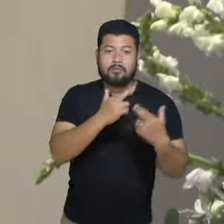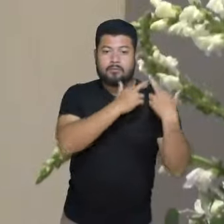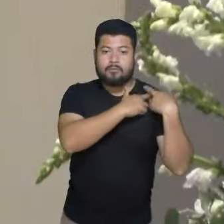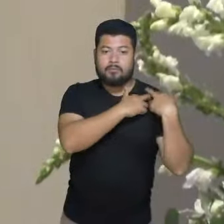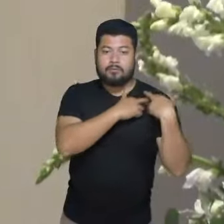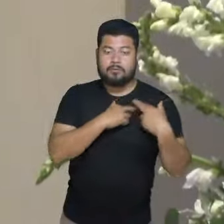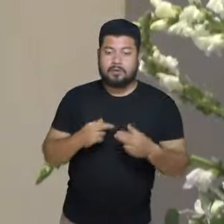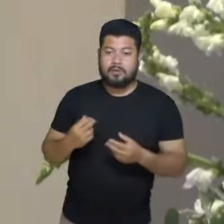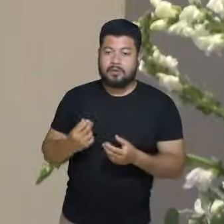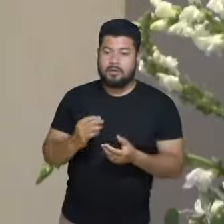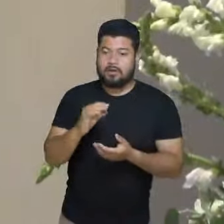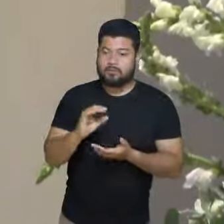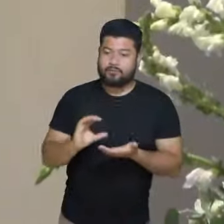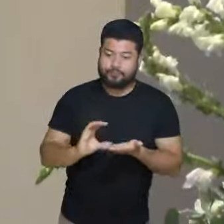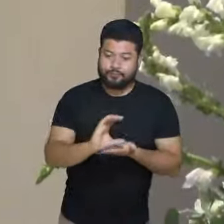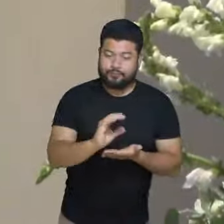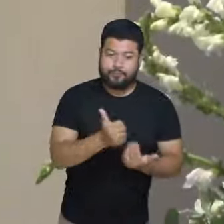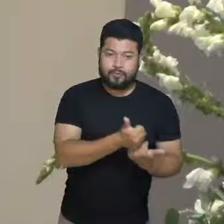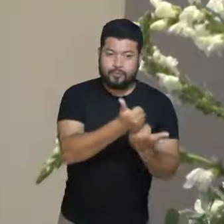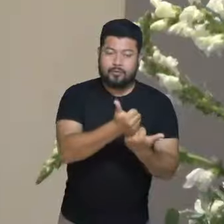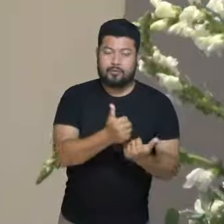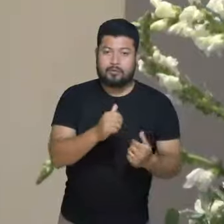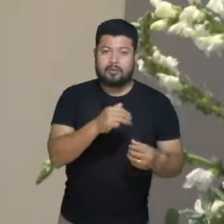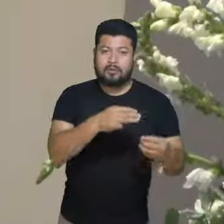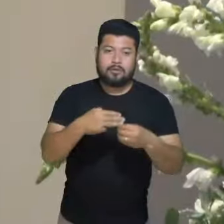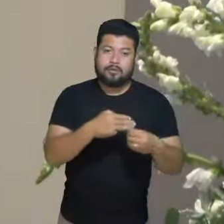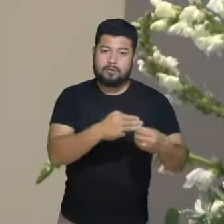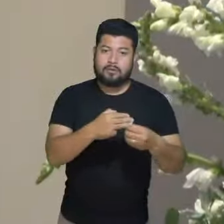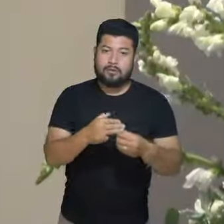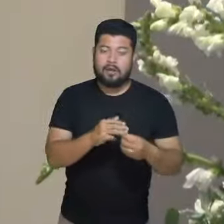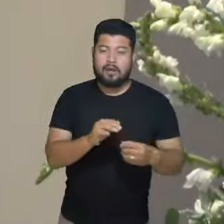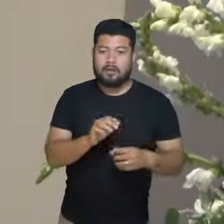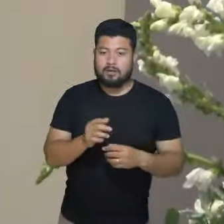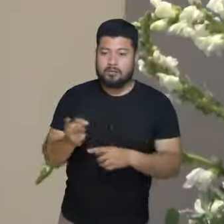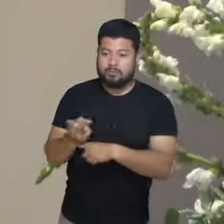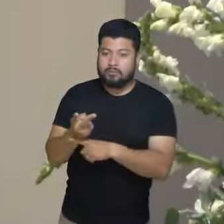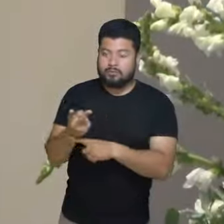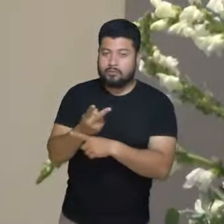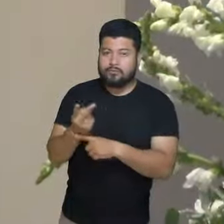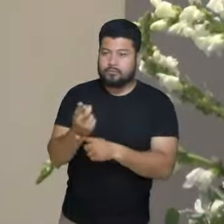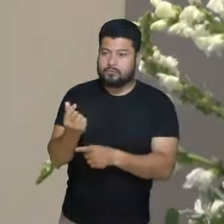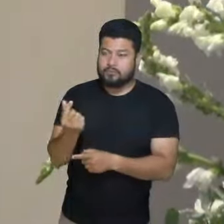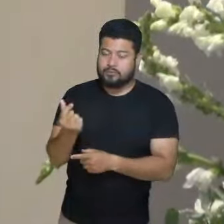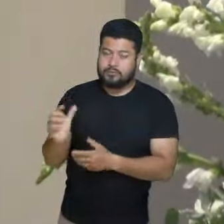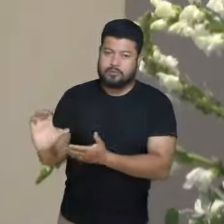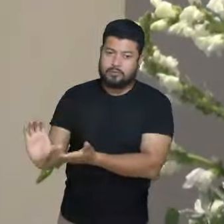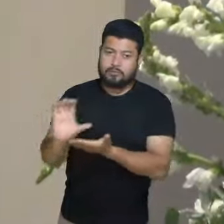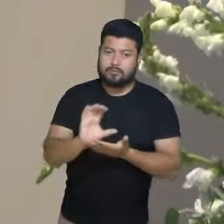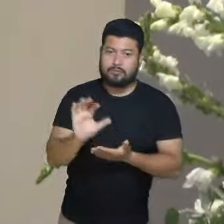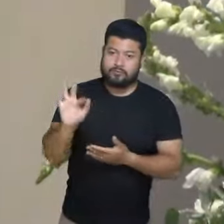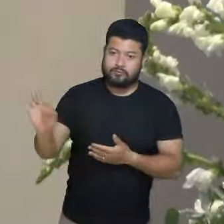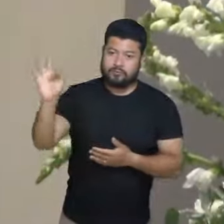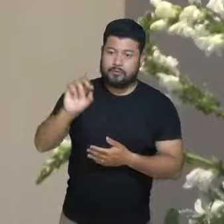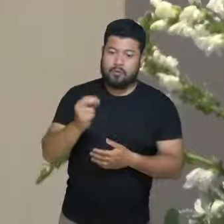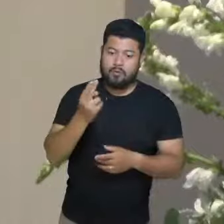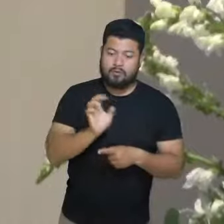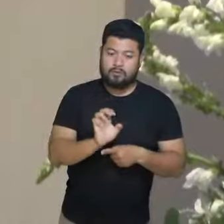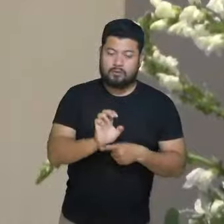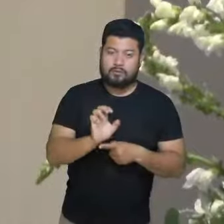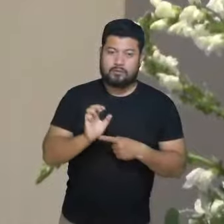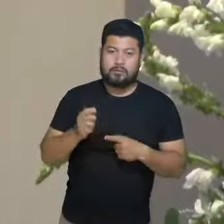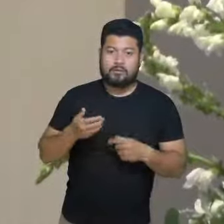municípios na busca dessas transferências financeiras estadual e Federal bem poderia iniciar o diálogo com